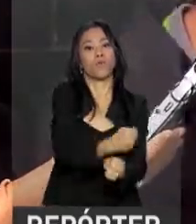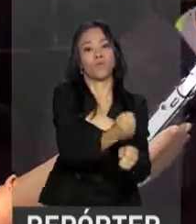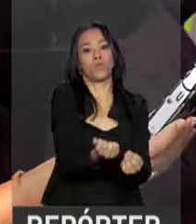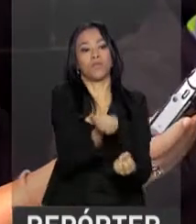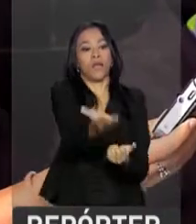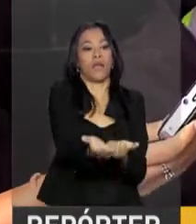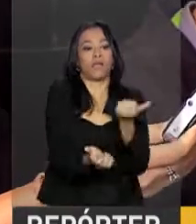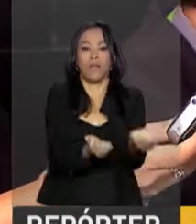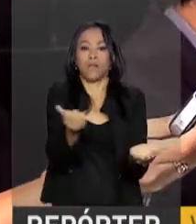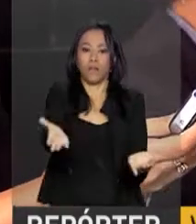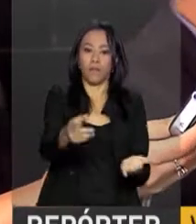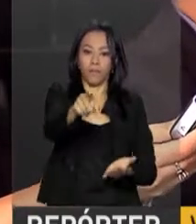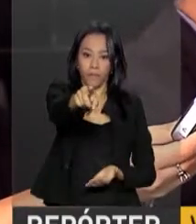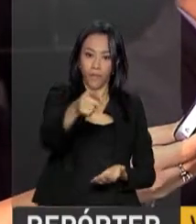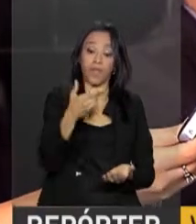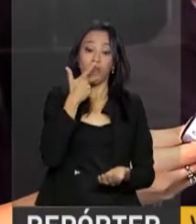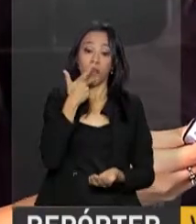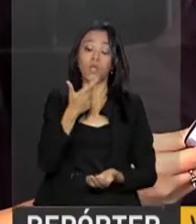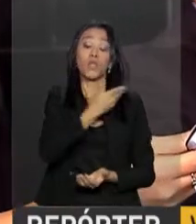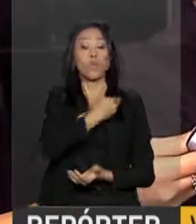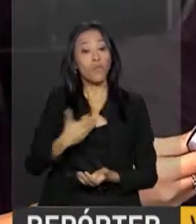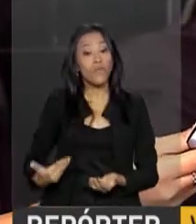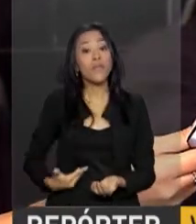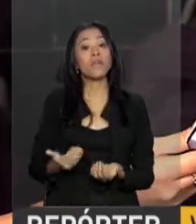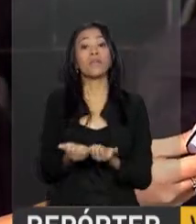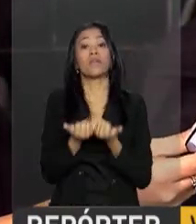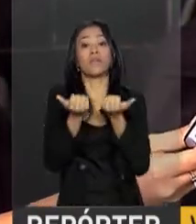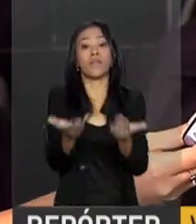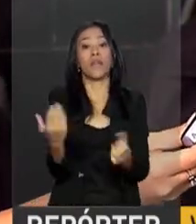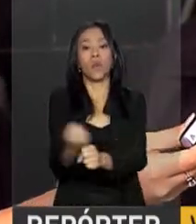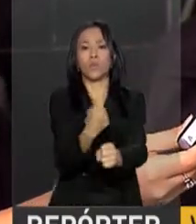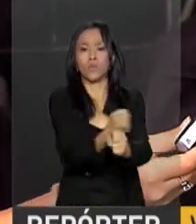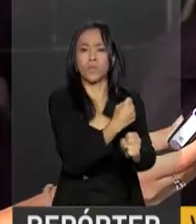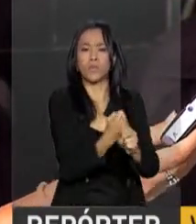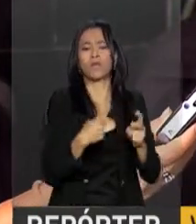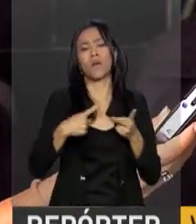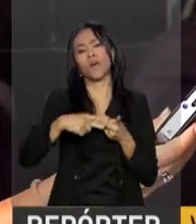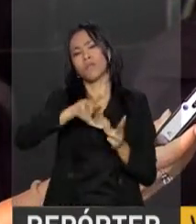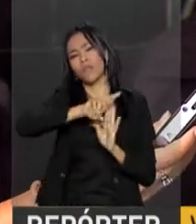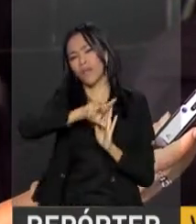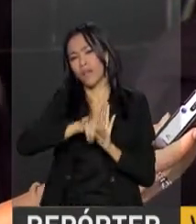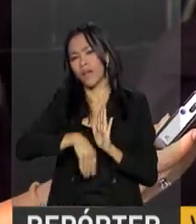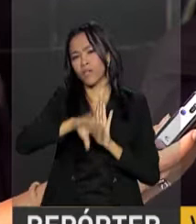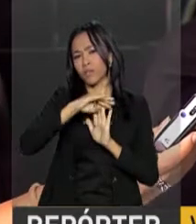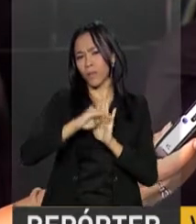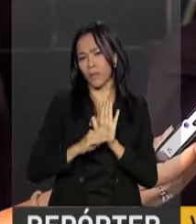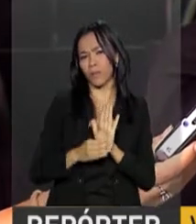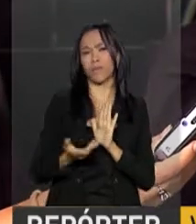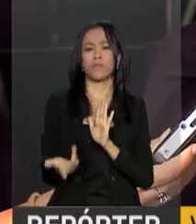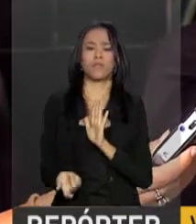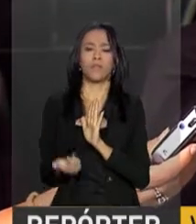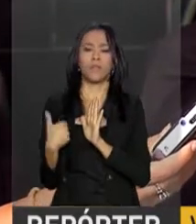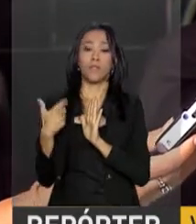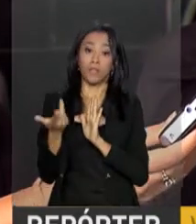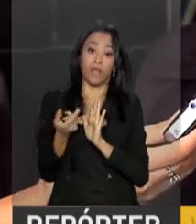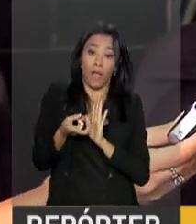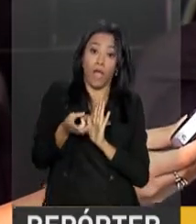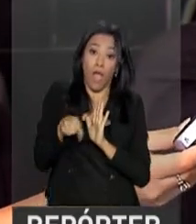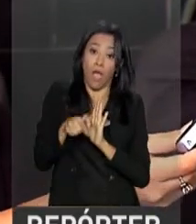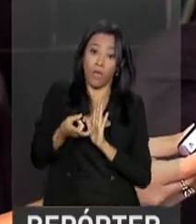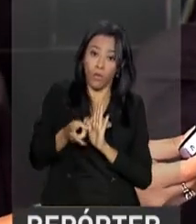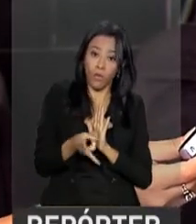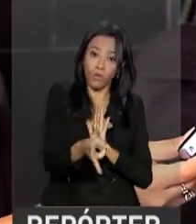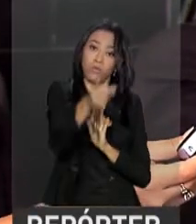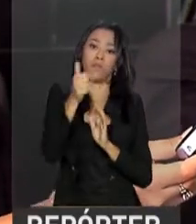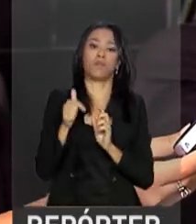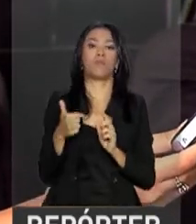tem entregue bastante obras, né? Tem os programas do Avançar, tem os projetos de concessão, então a ideia é dar continuidade ao